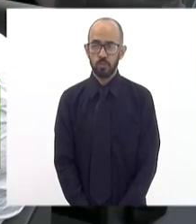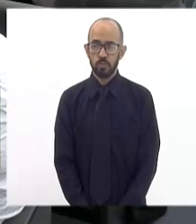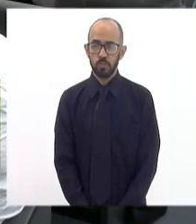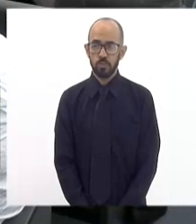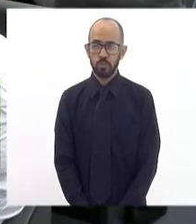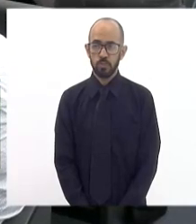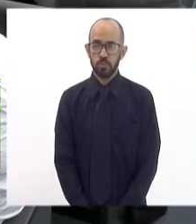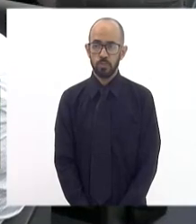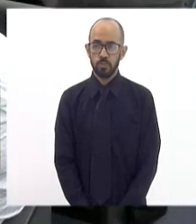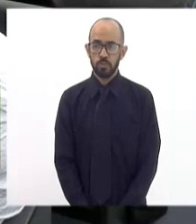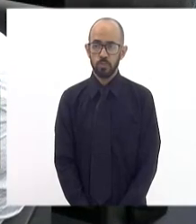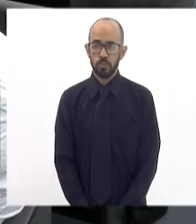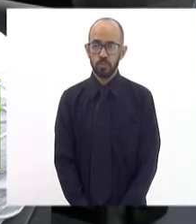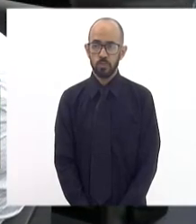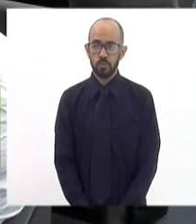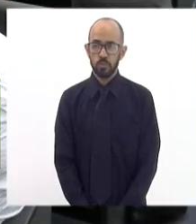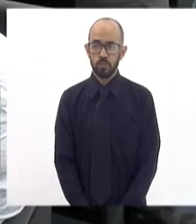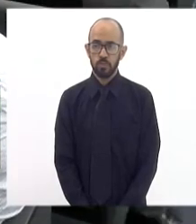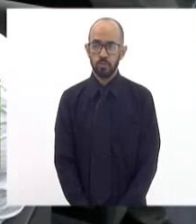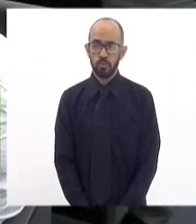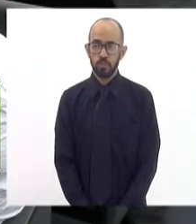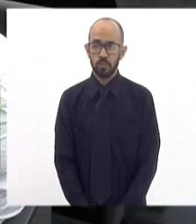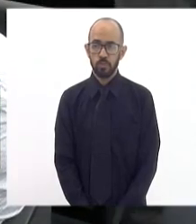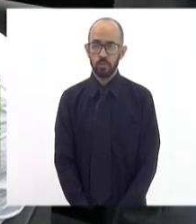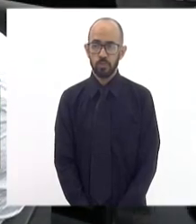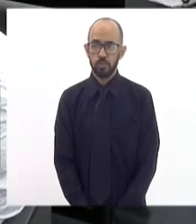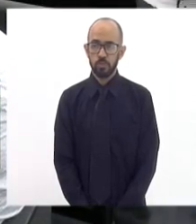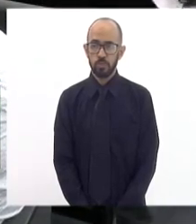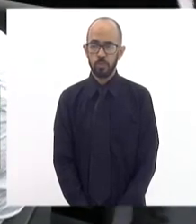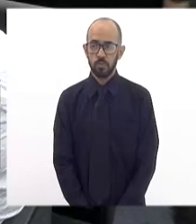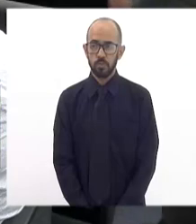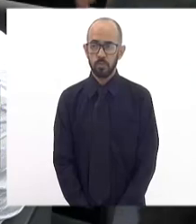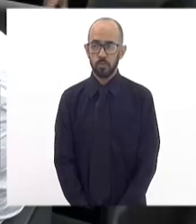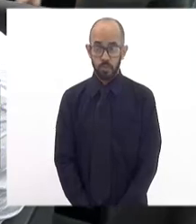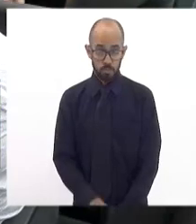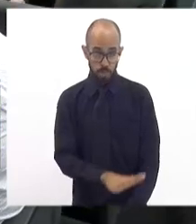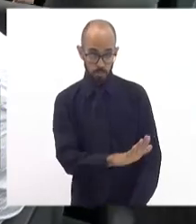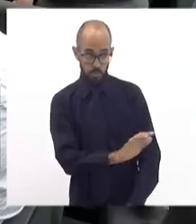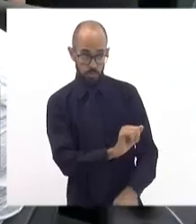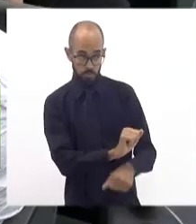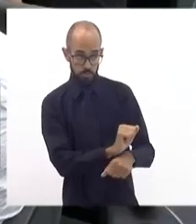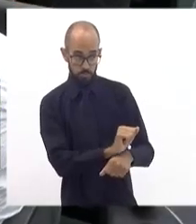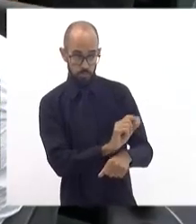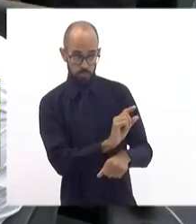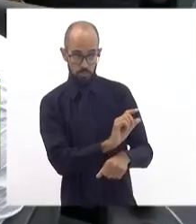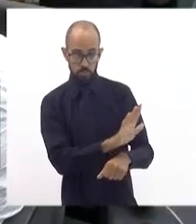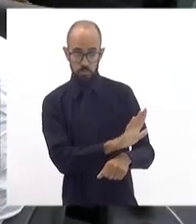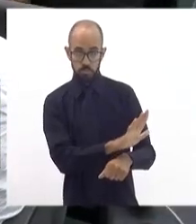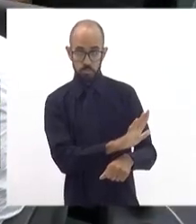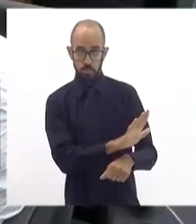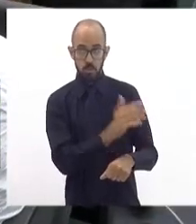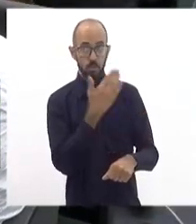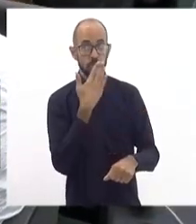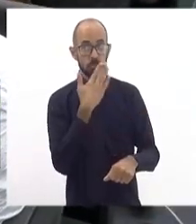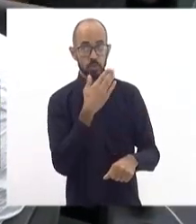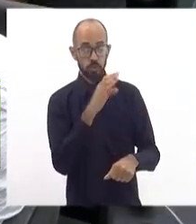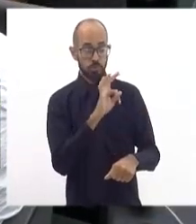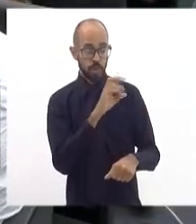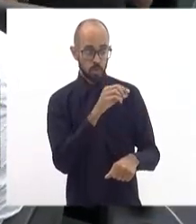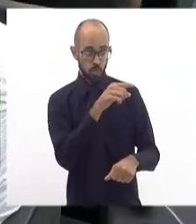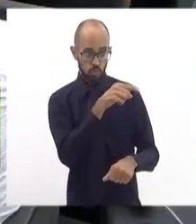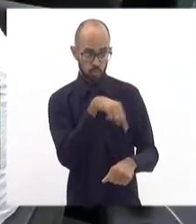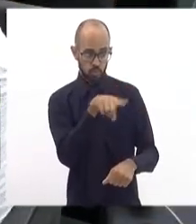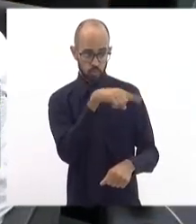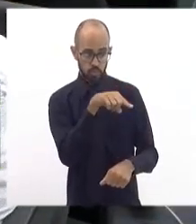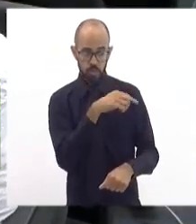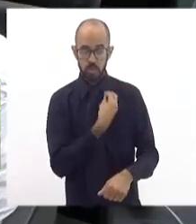e olha só olha só vou vou pedir a a todos que estão aqui